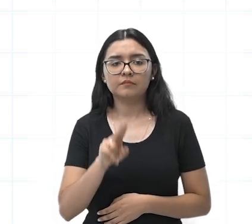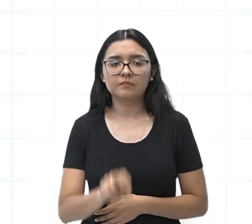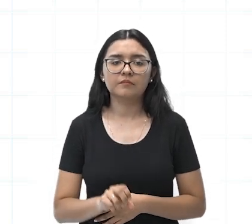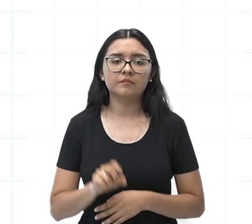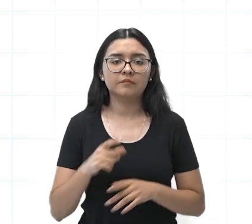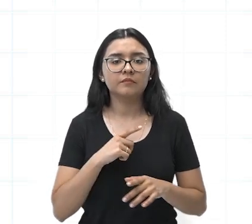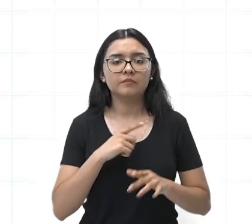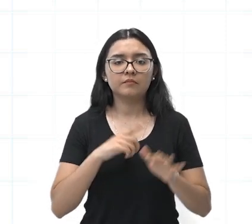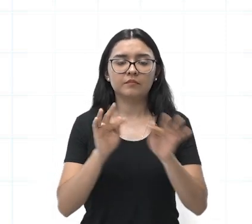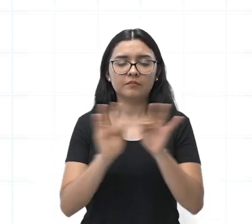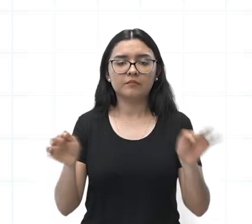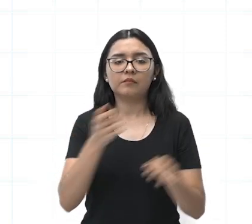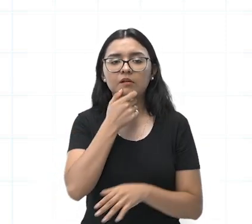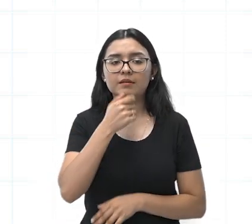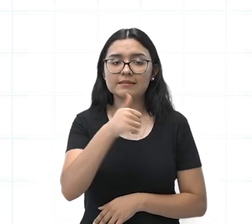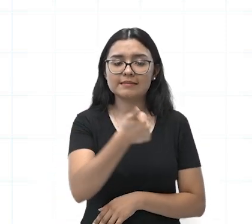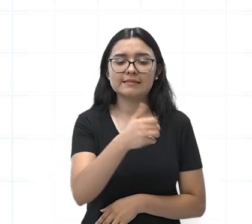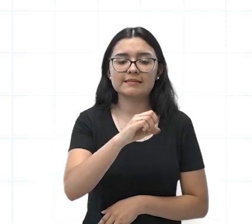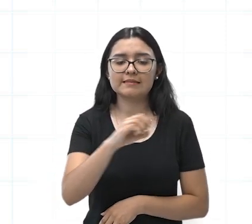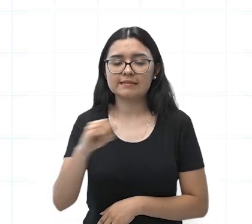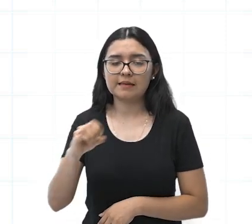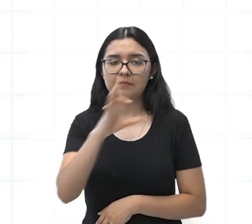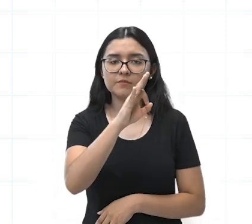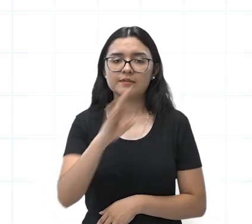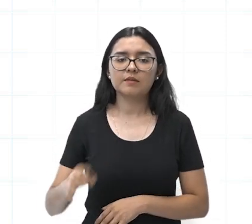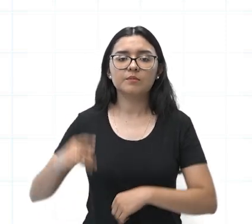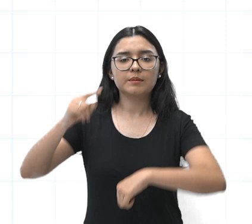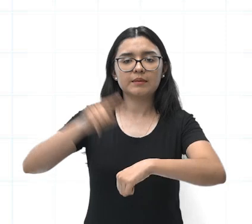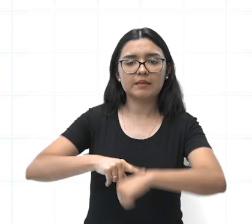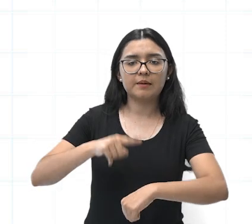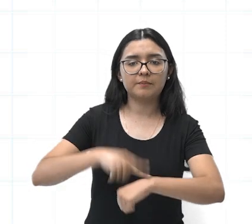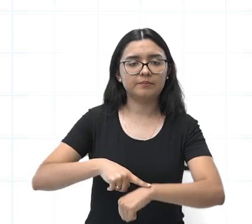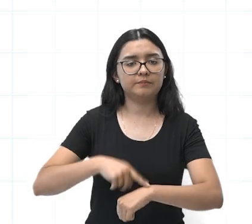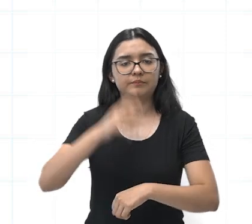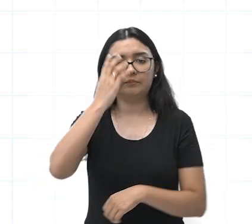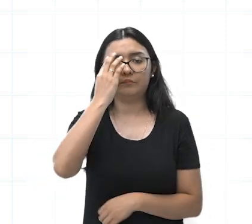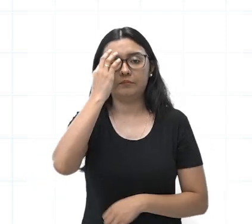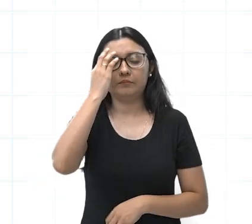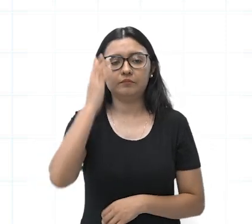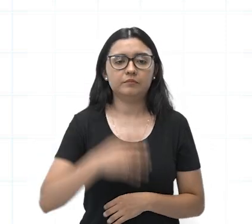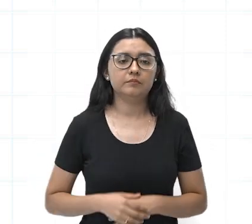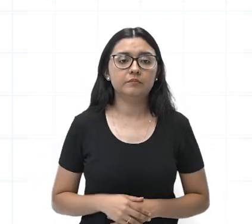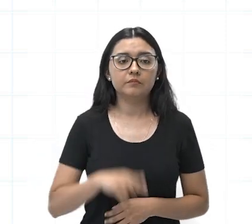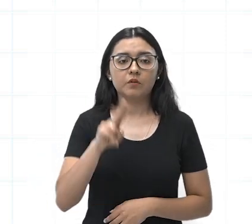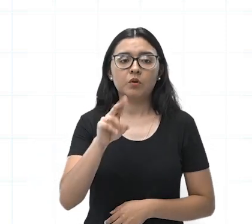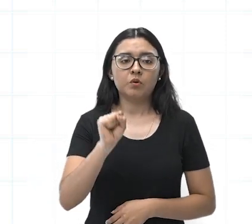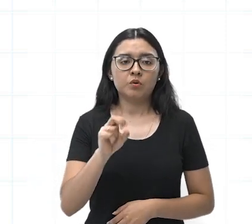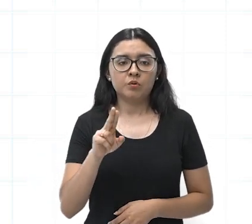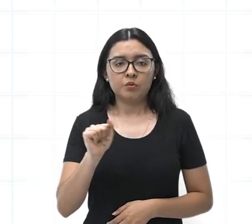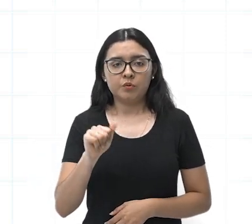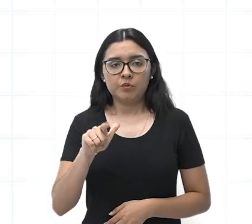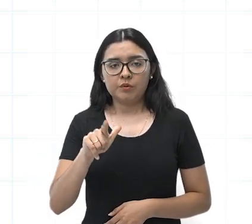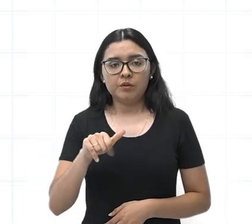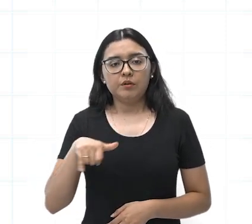of the time, ou seja, 100% do tempo, every time, o tempo todo. Usually,